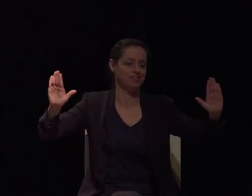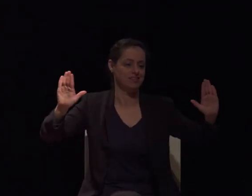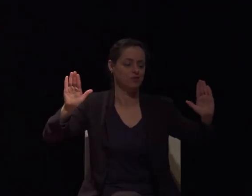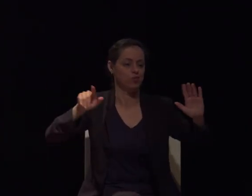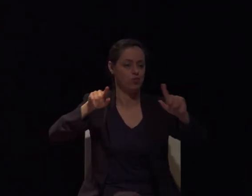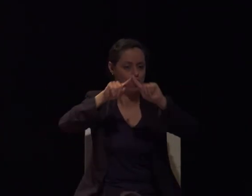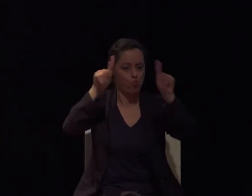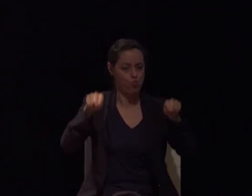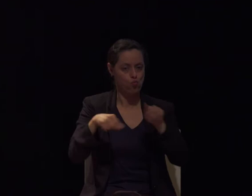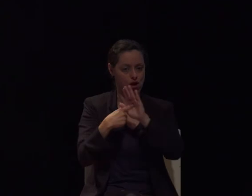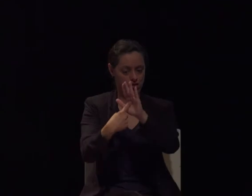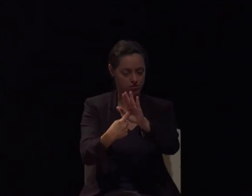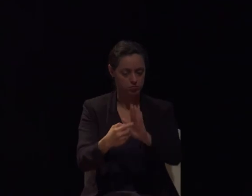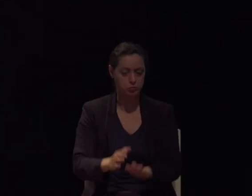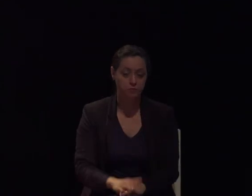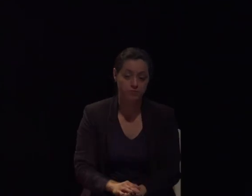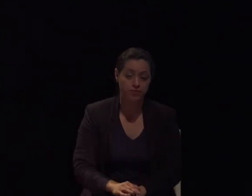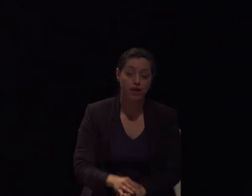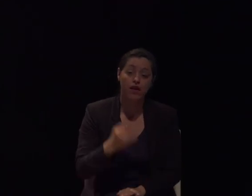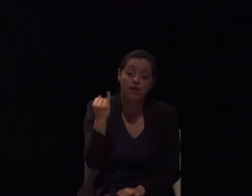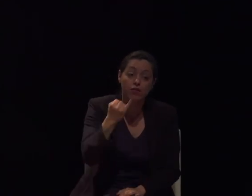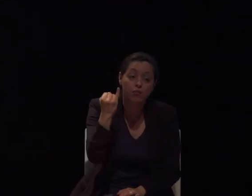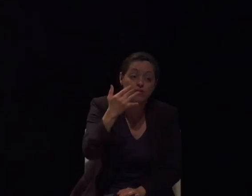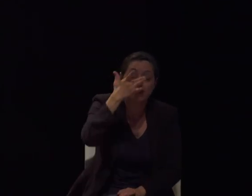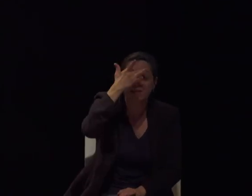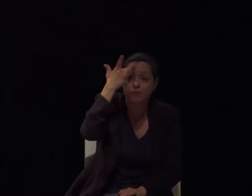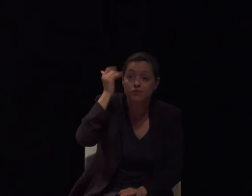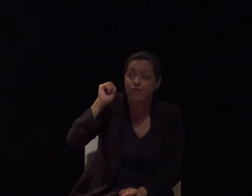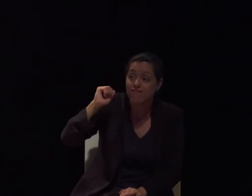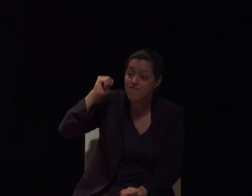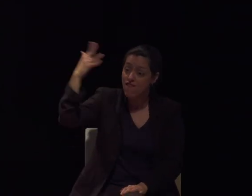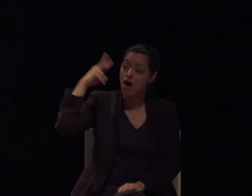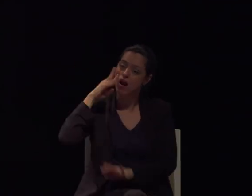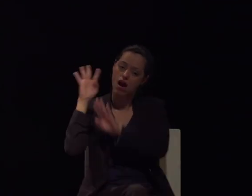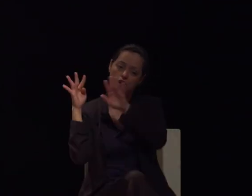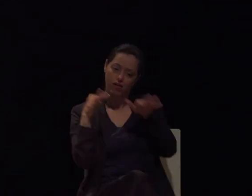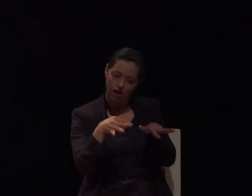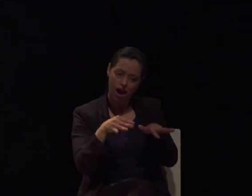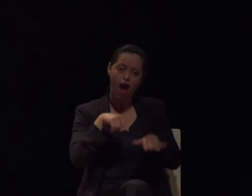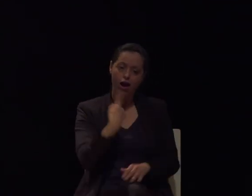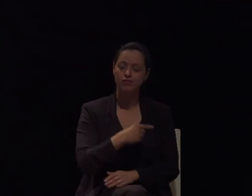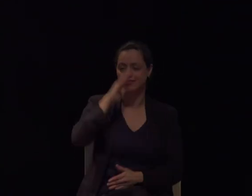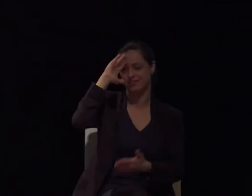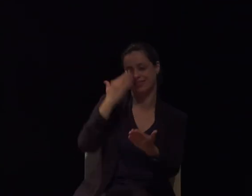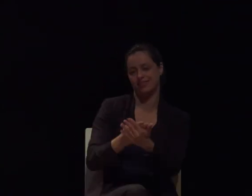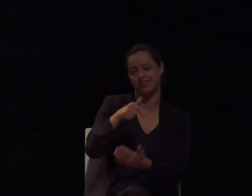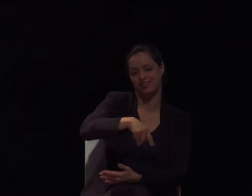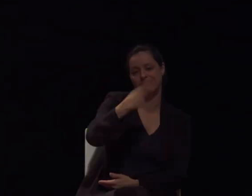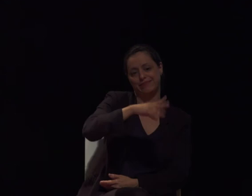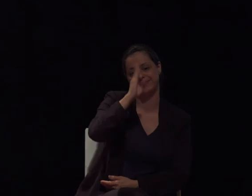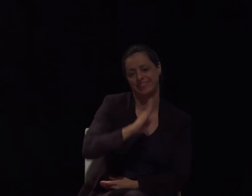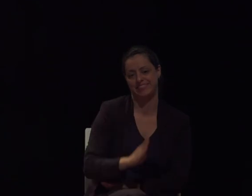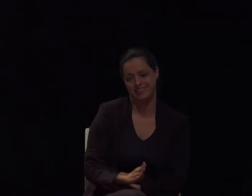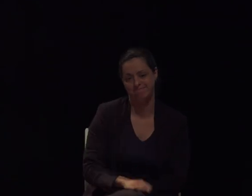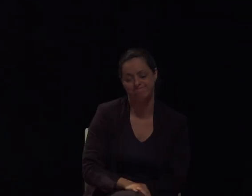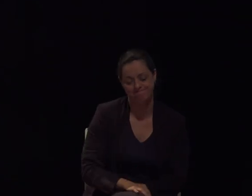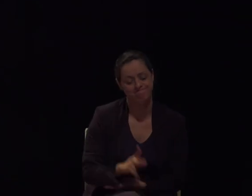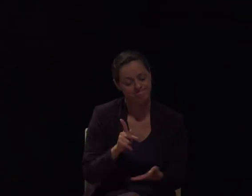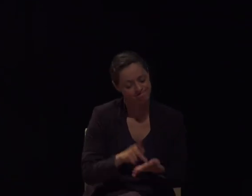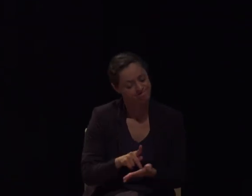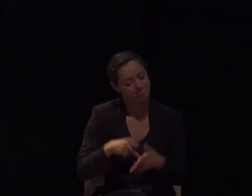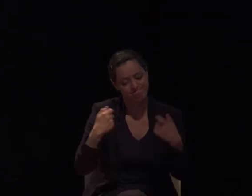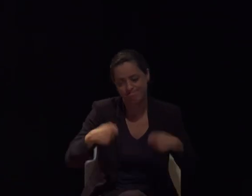não brasileiras como importante para a nossa opinião pessoal nem a gente vive mesmo dessa opinião